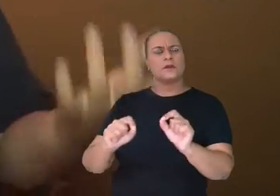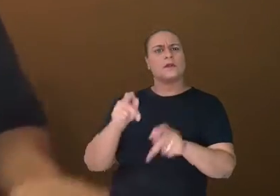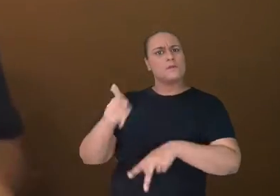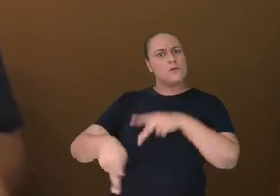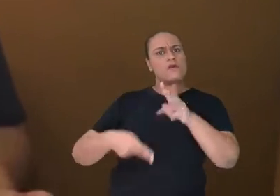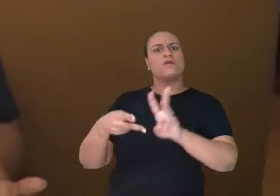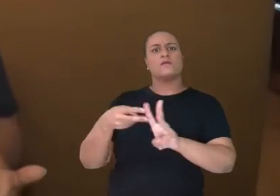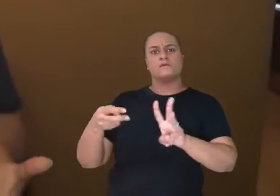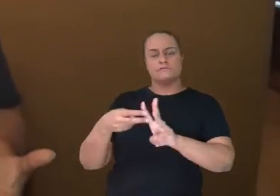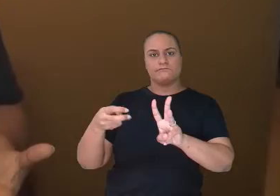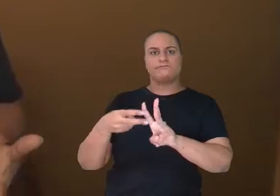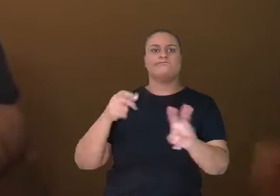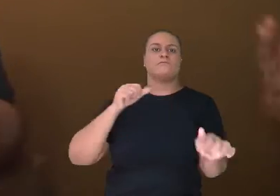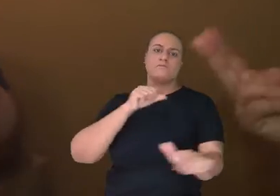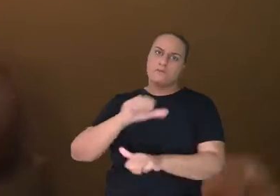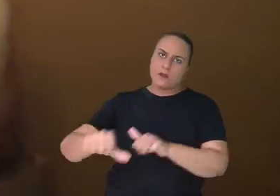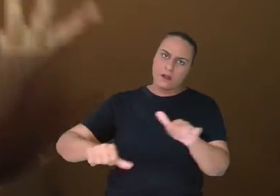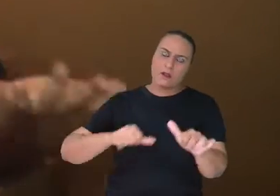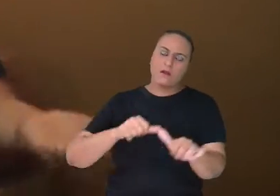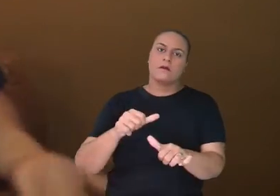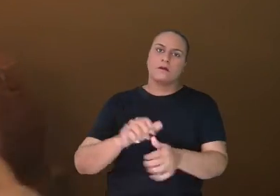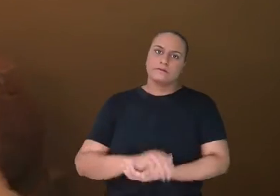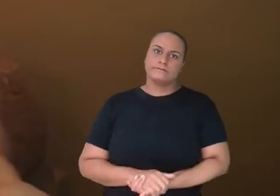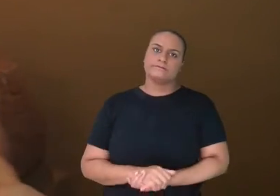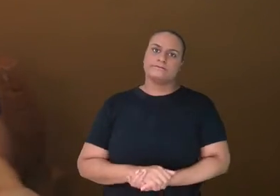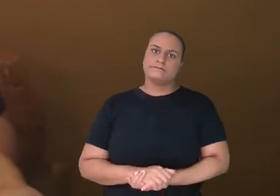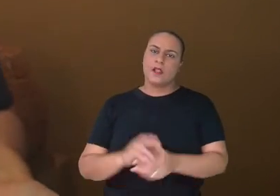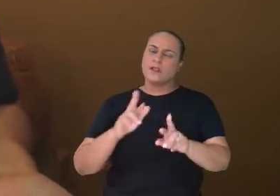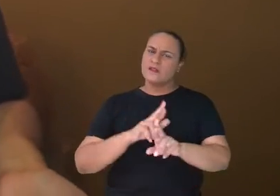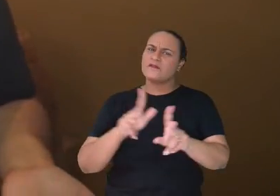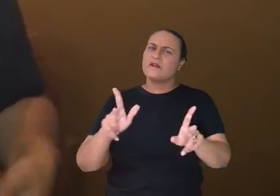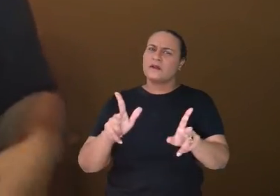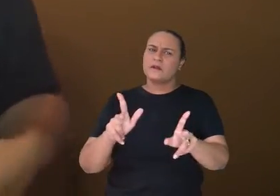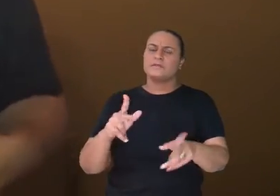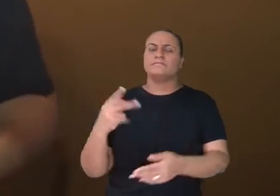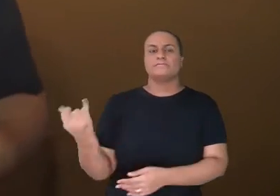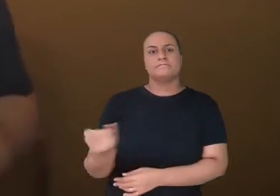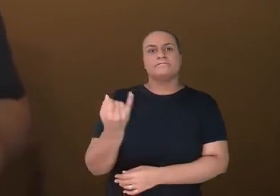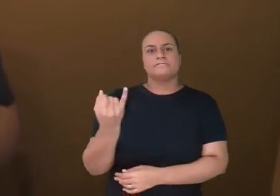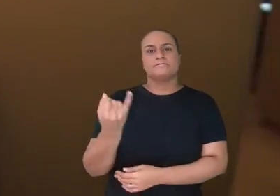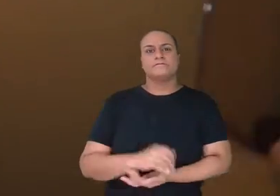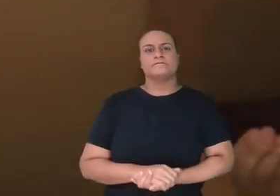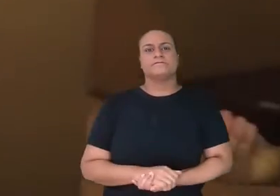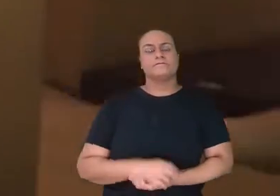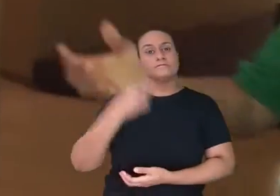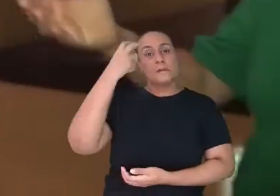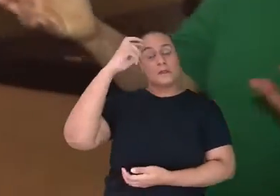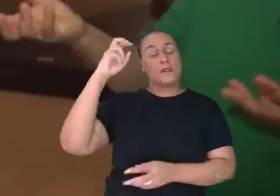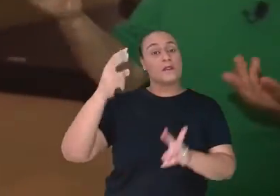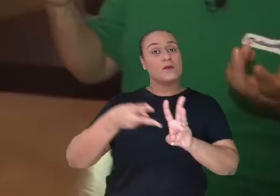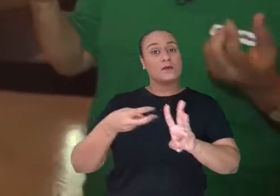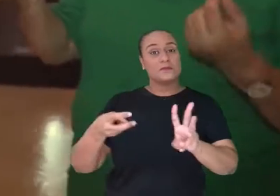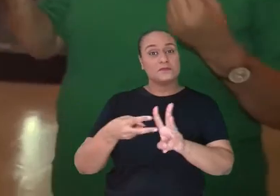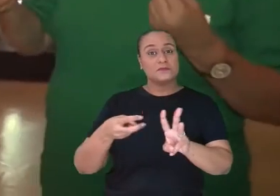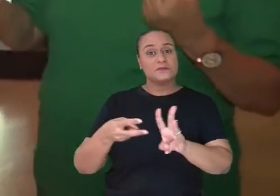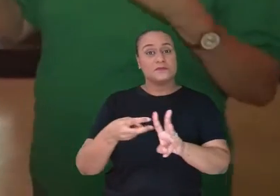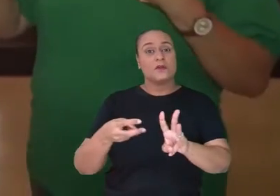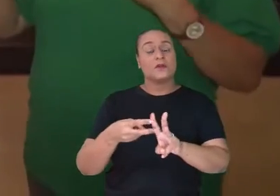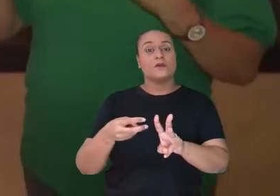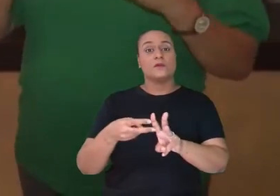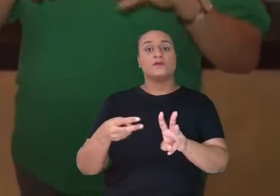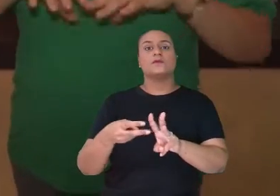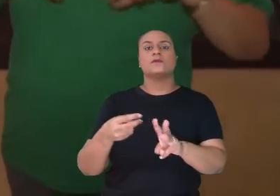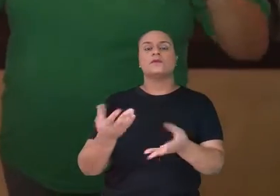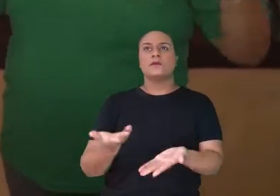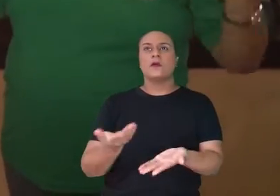também mudaram. A gente tem falado sobre isso na escola, bastante sobre isso, sobre a cultura indígena, a inserção